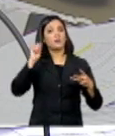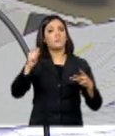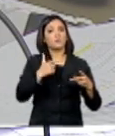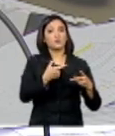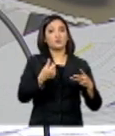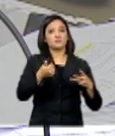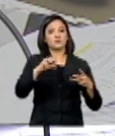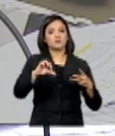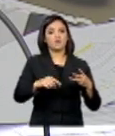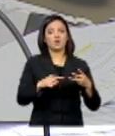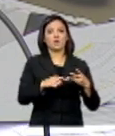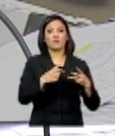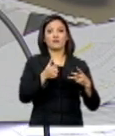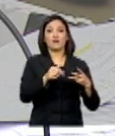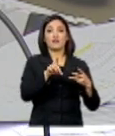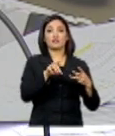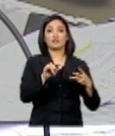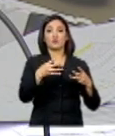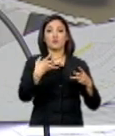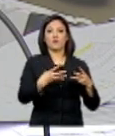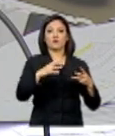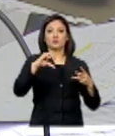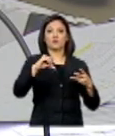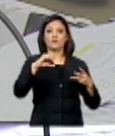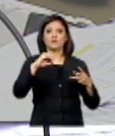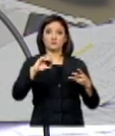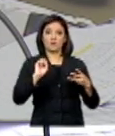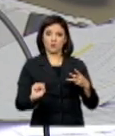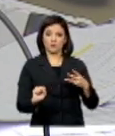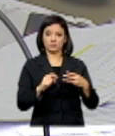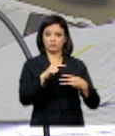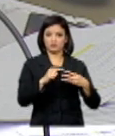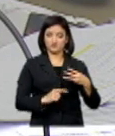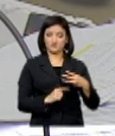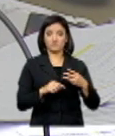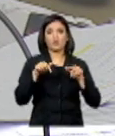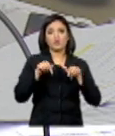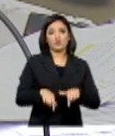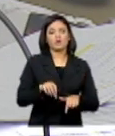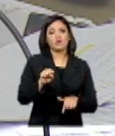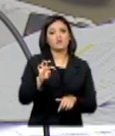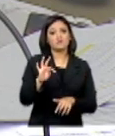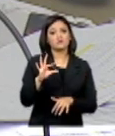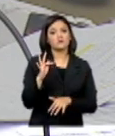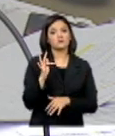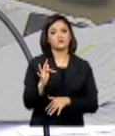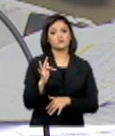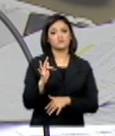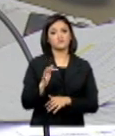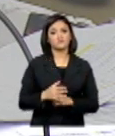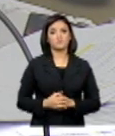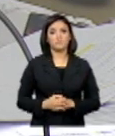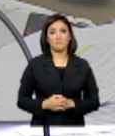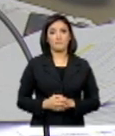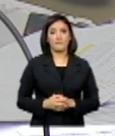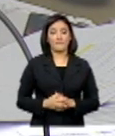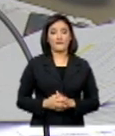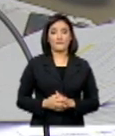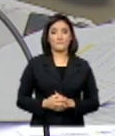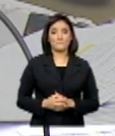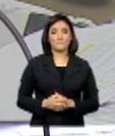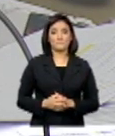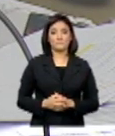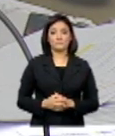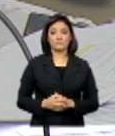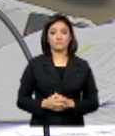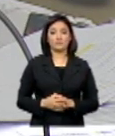de 490 8 o supremo tribunal federal é o dia é avançou ou